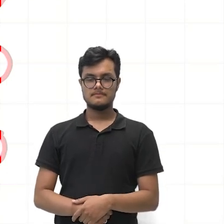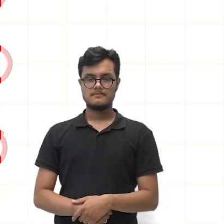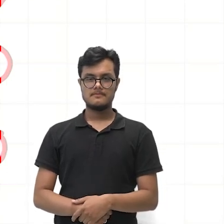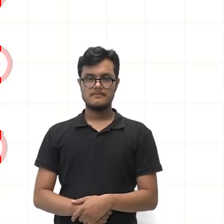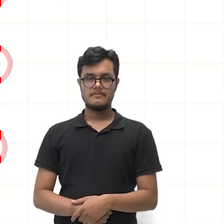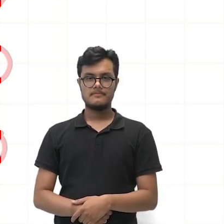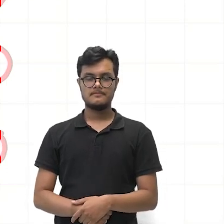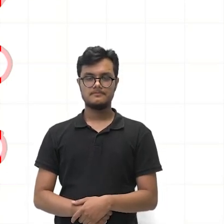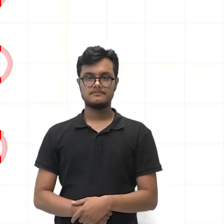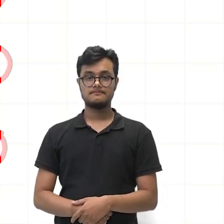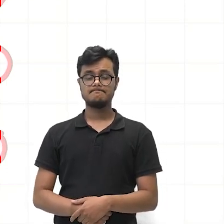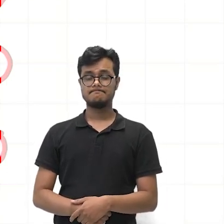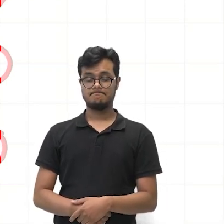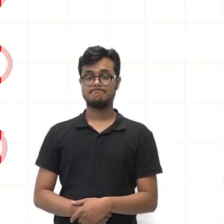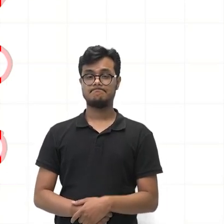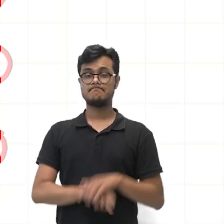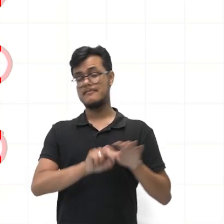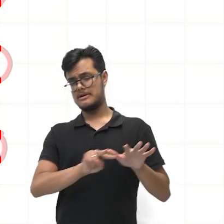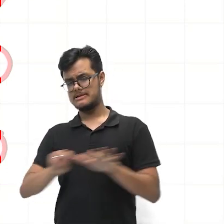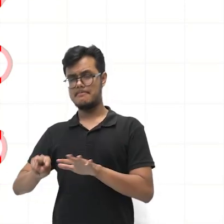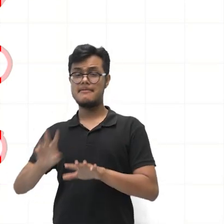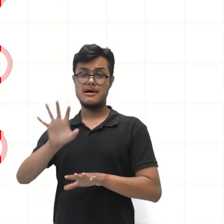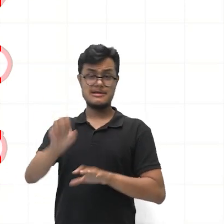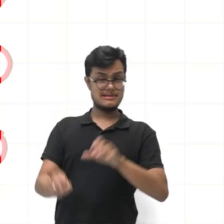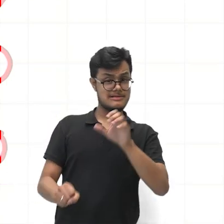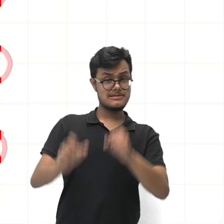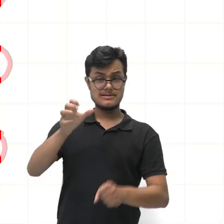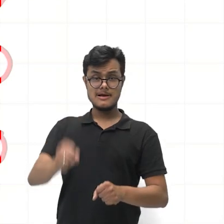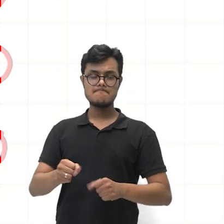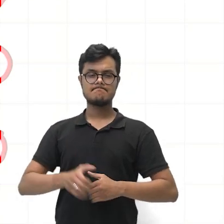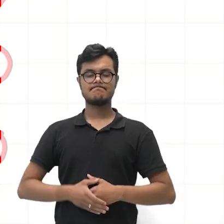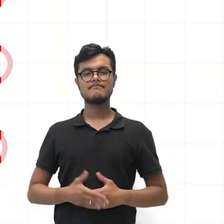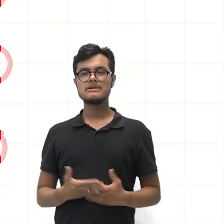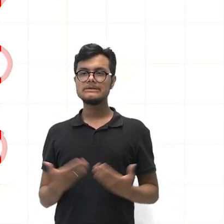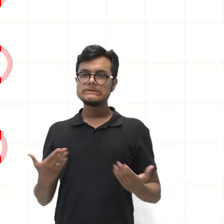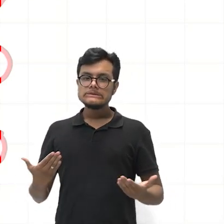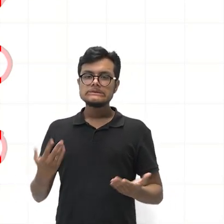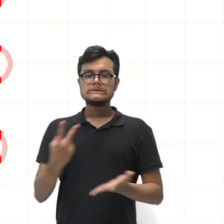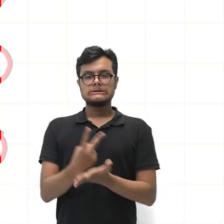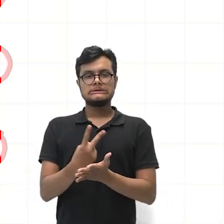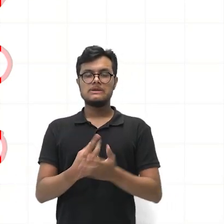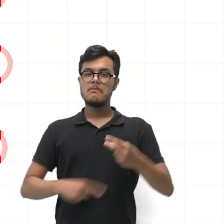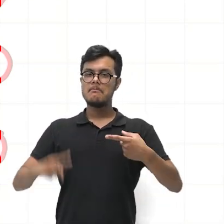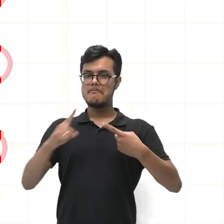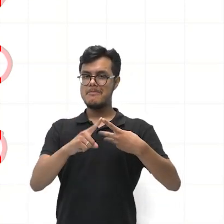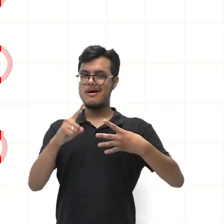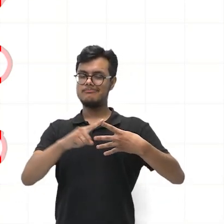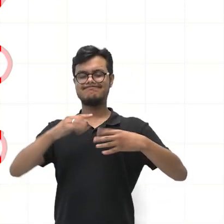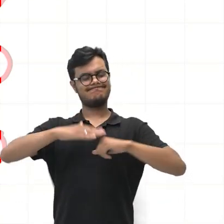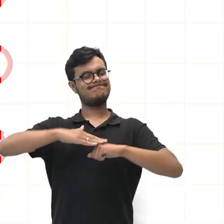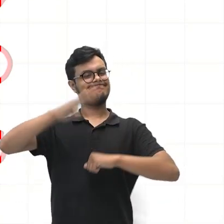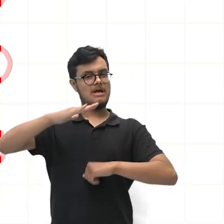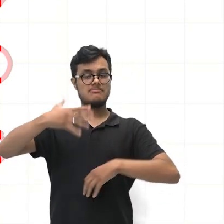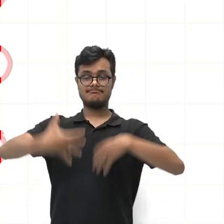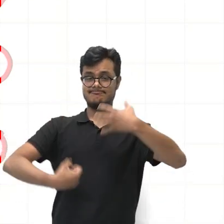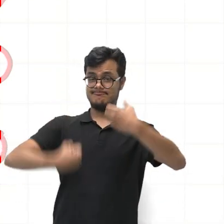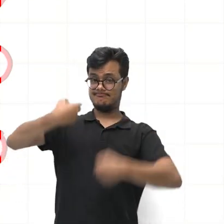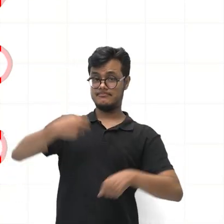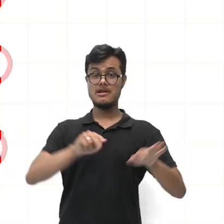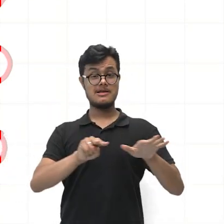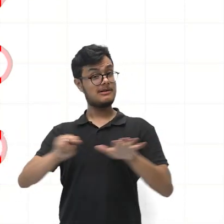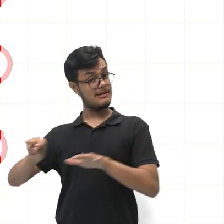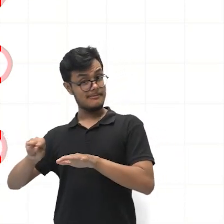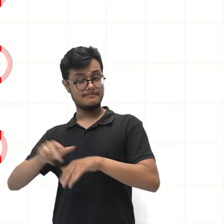80,1 litros de leite. Olha só, né? Então, realmente a malhada aí foi a que mais produziu aí nessa